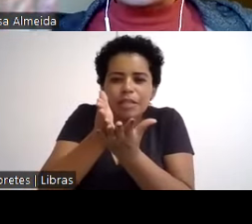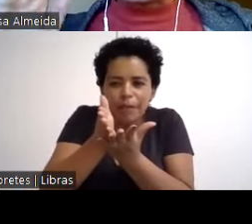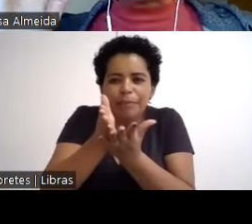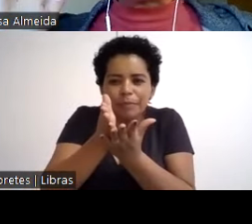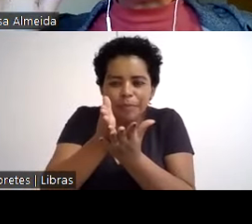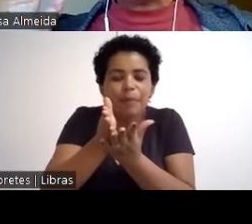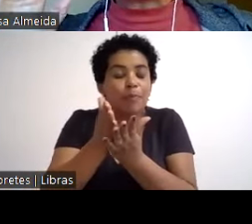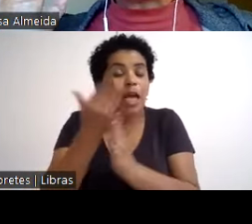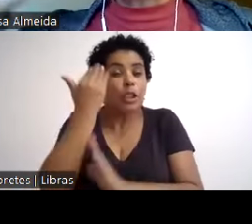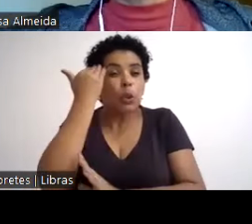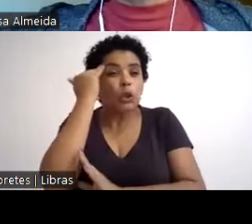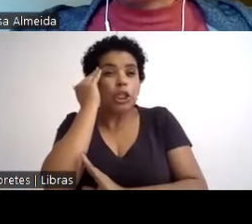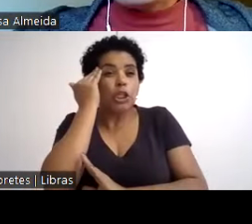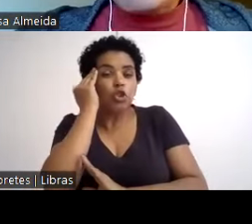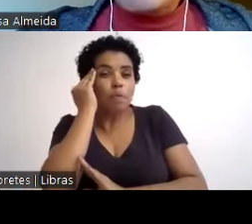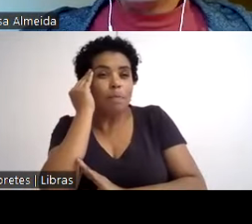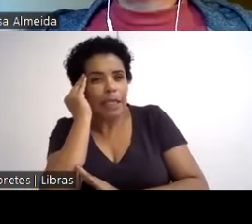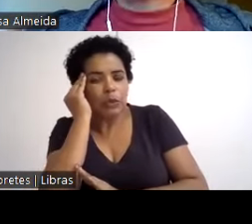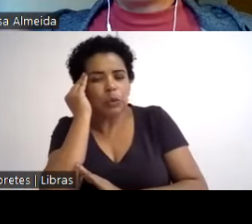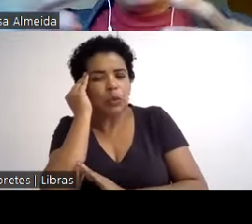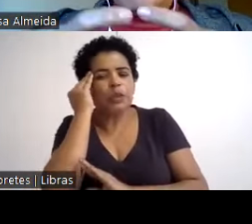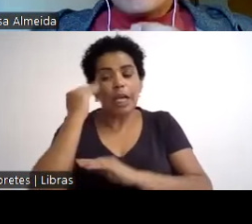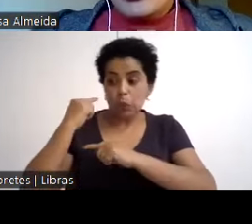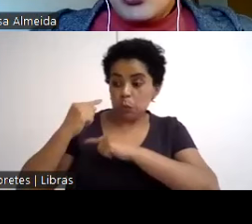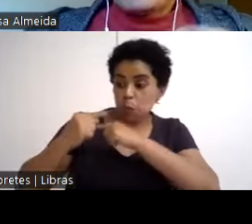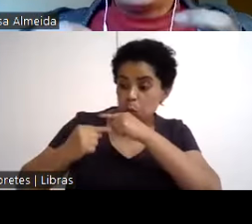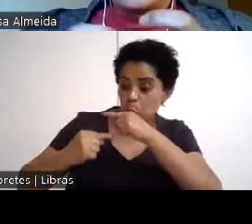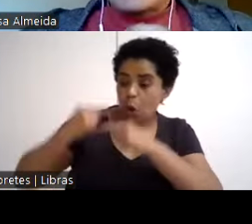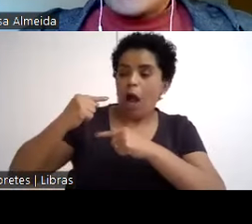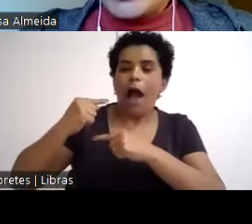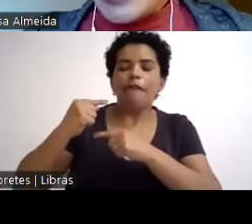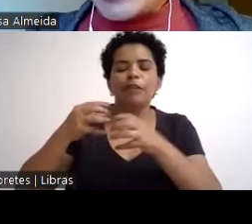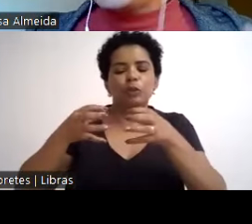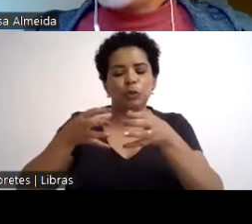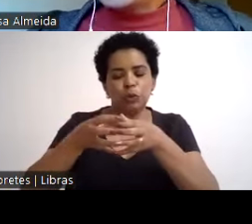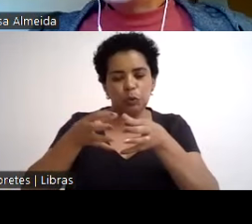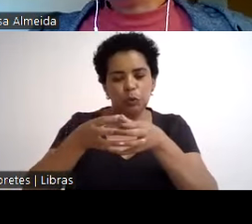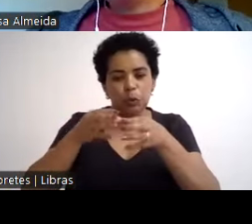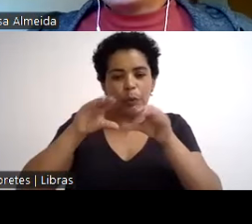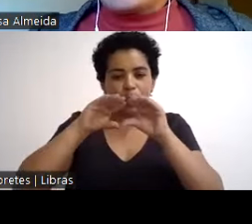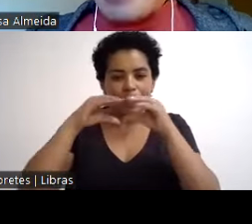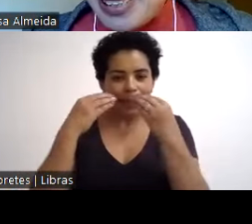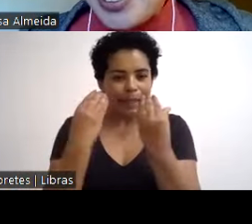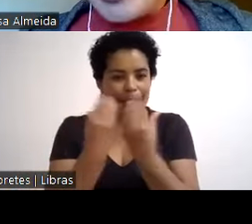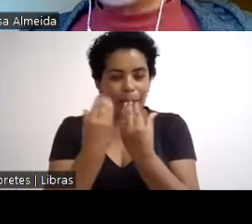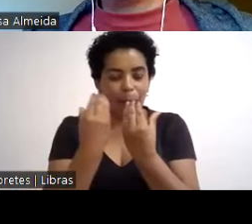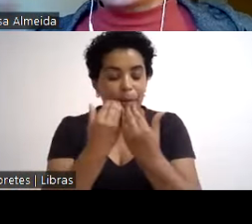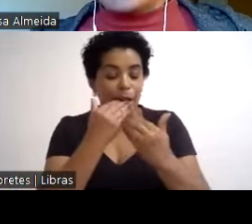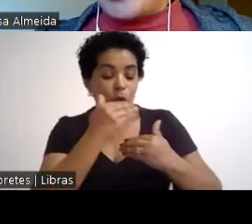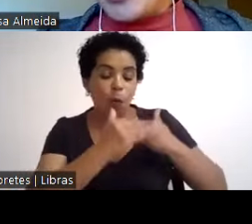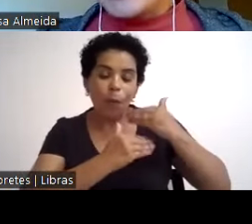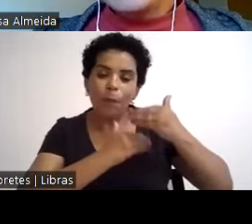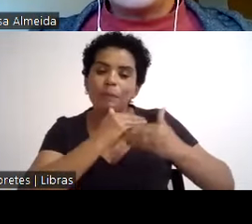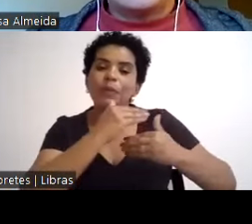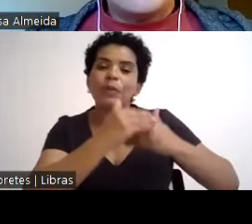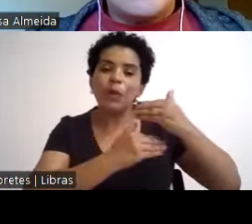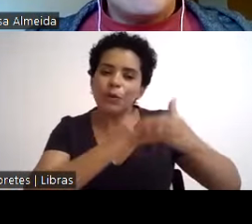entendimento, esse avanço do grupo, da comunidade, o desenvolvimento, né, que